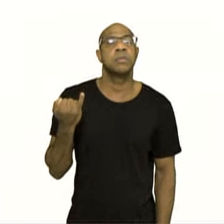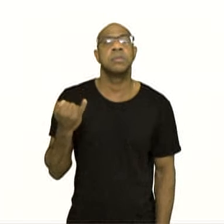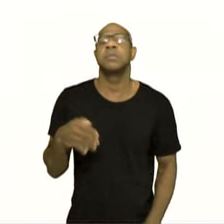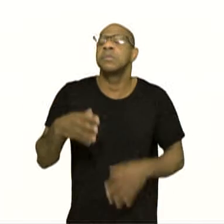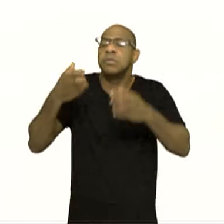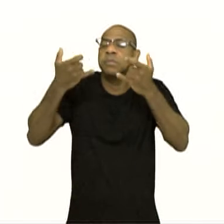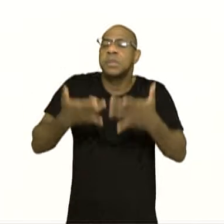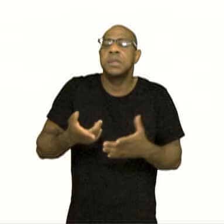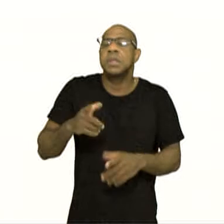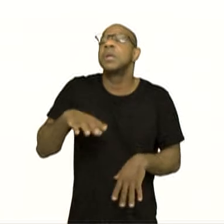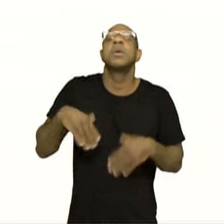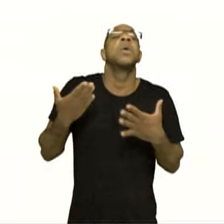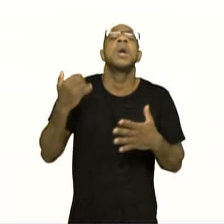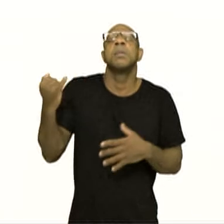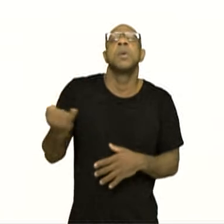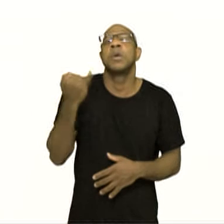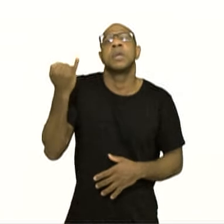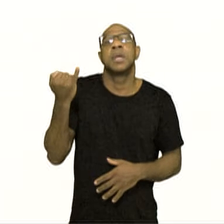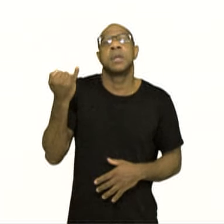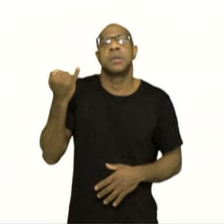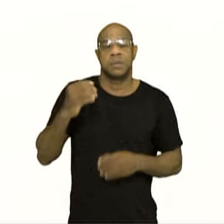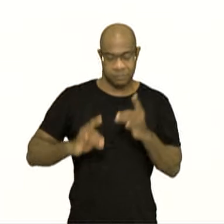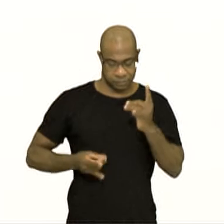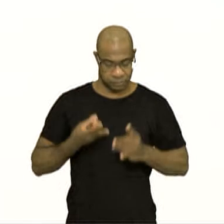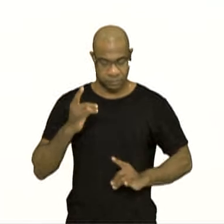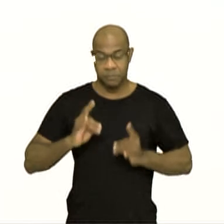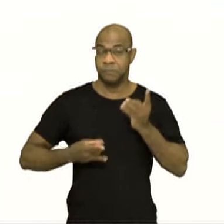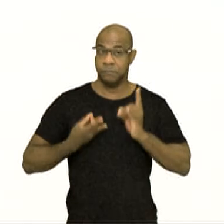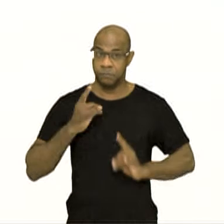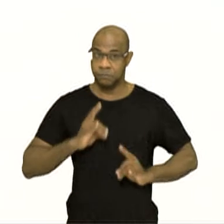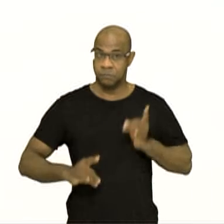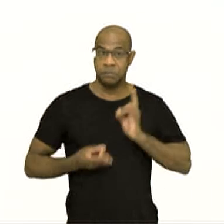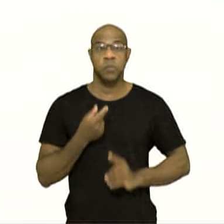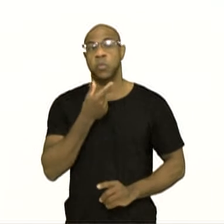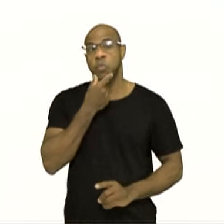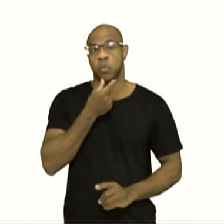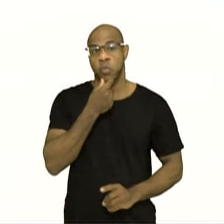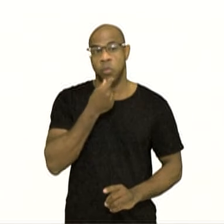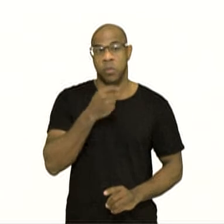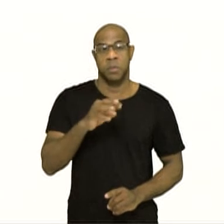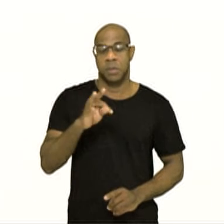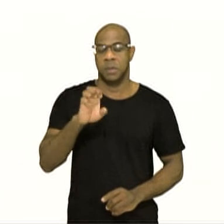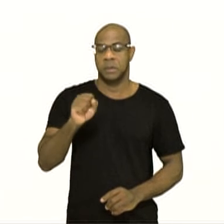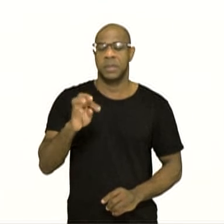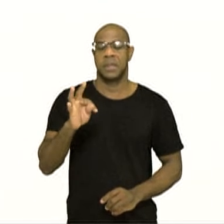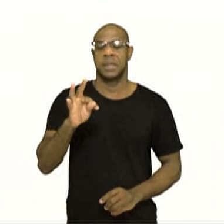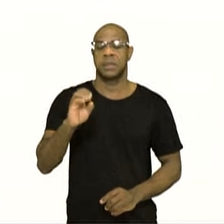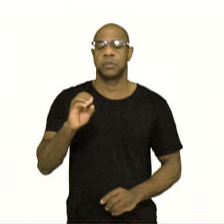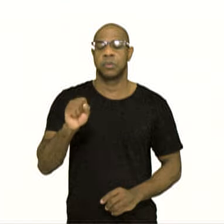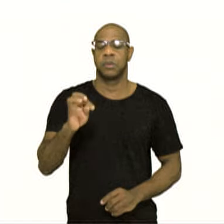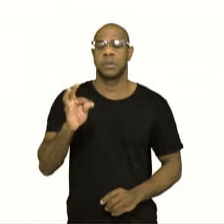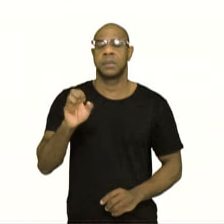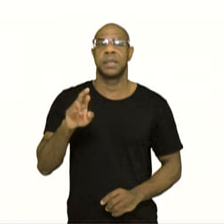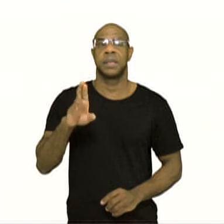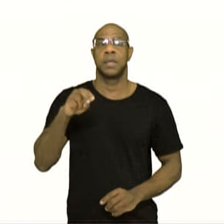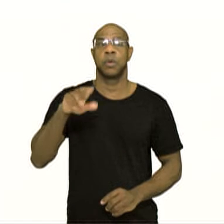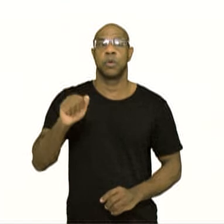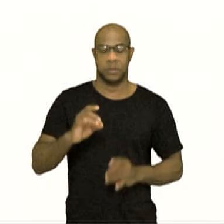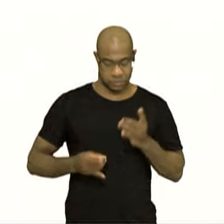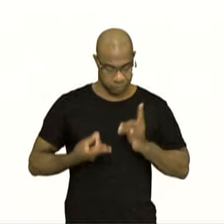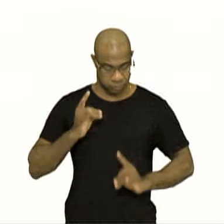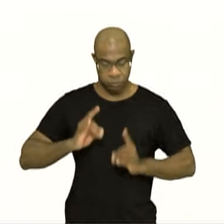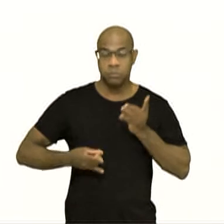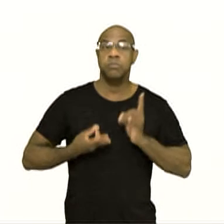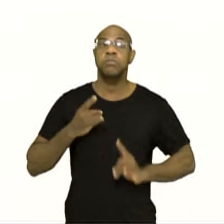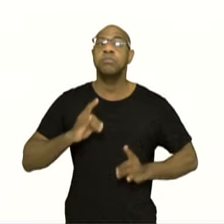a importância da testosterona para os homens. Então, quais são as funções mesmo da